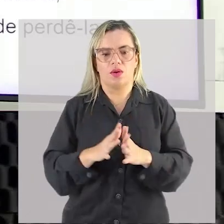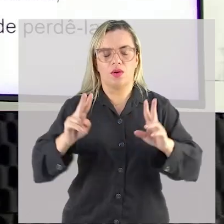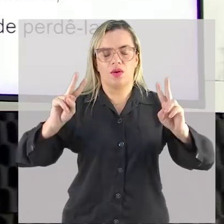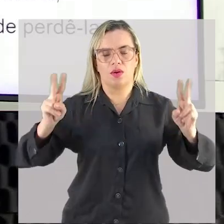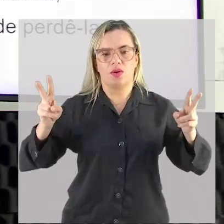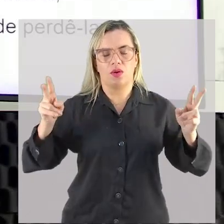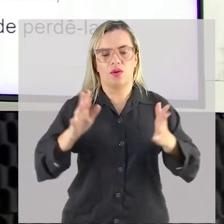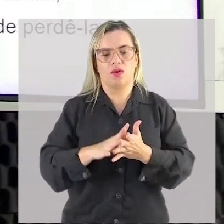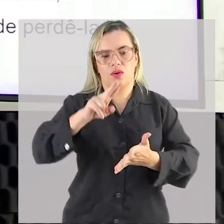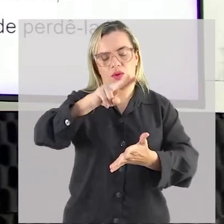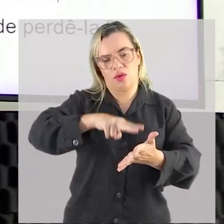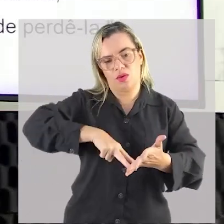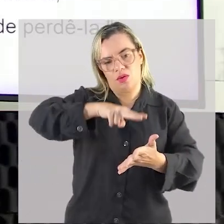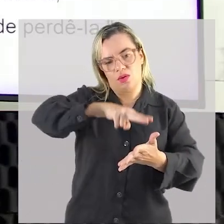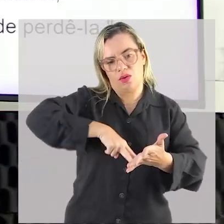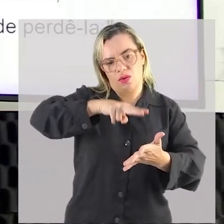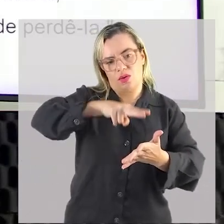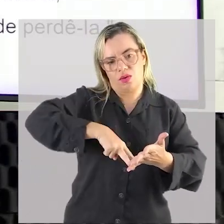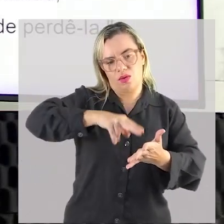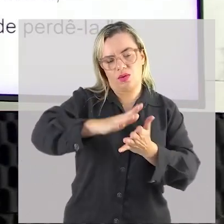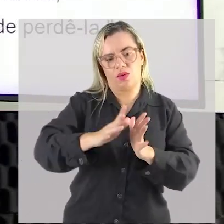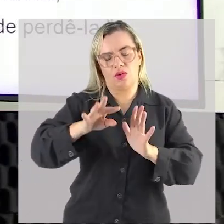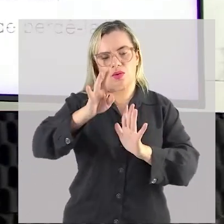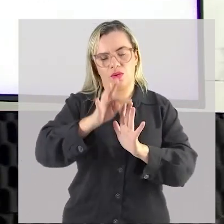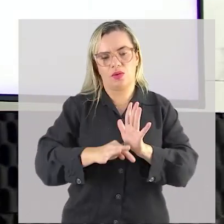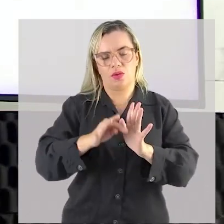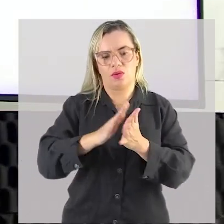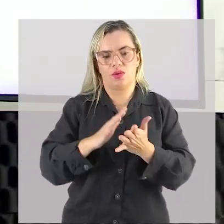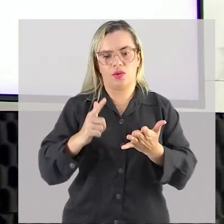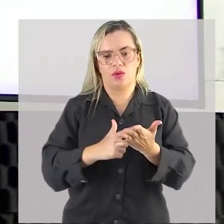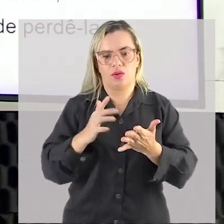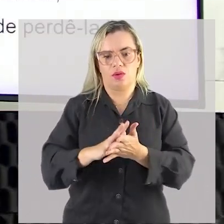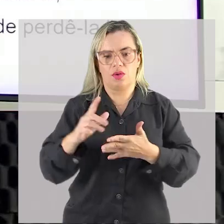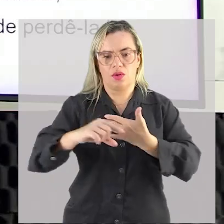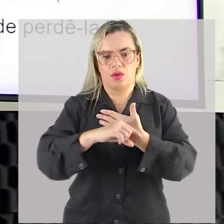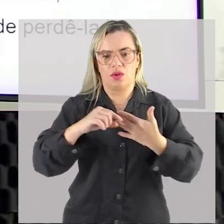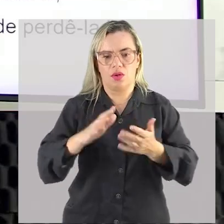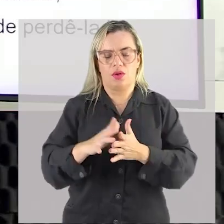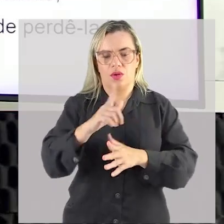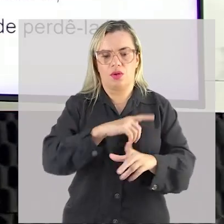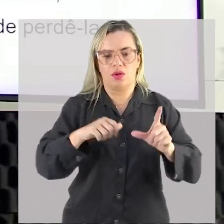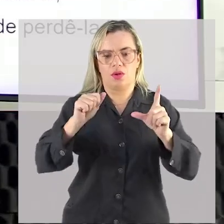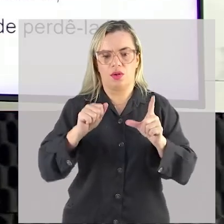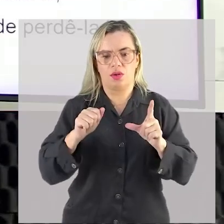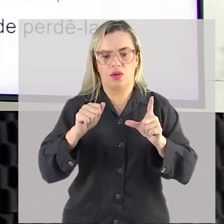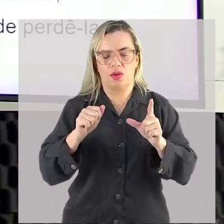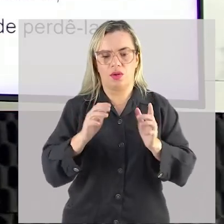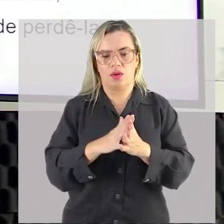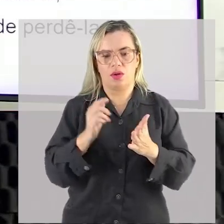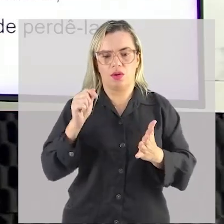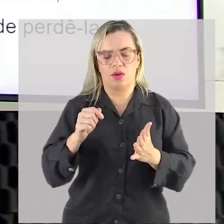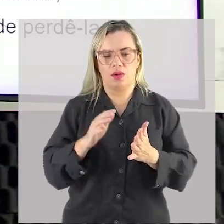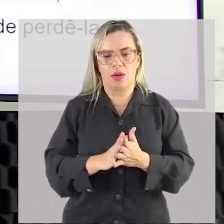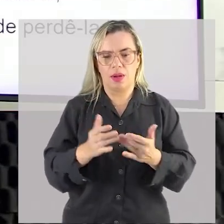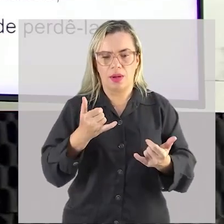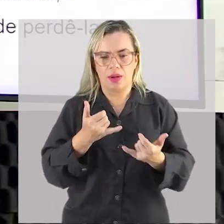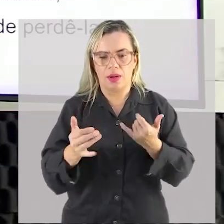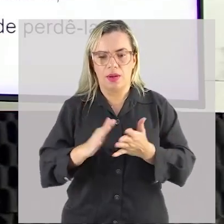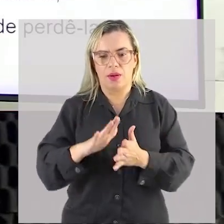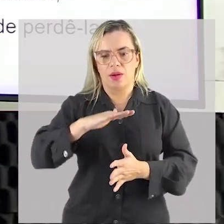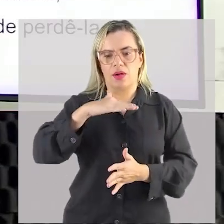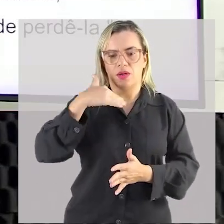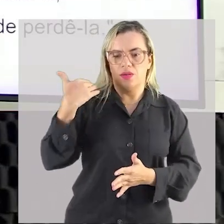nós lemos né no trecho lá do da obra é a letra A parecia morrer a todo